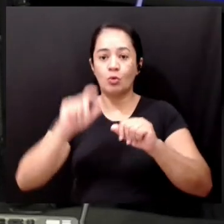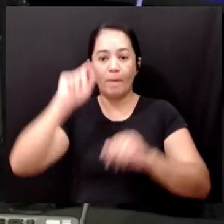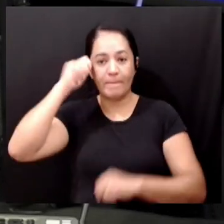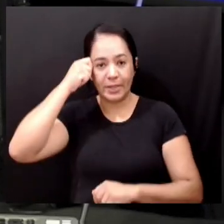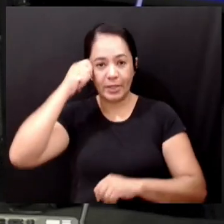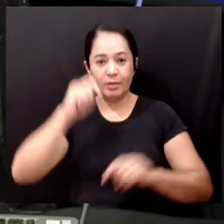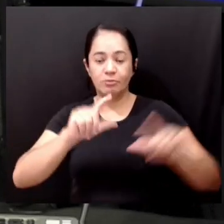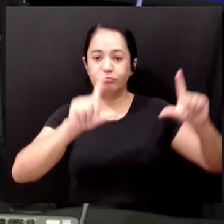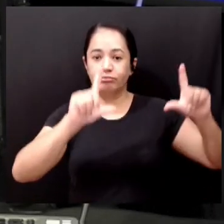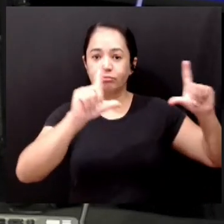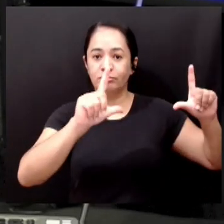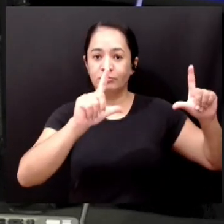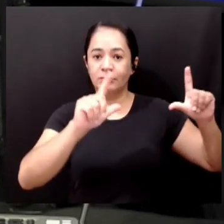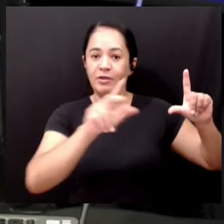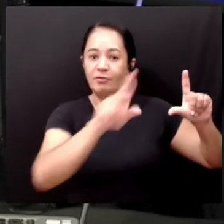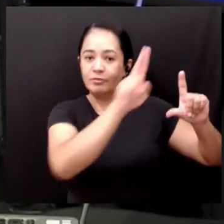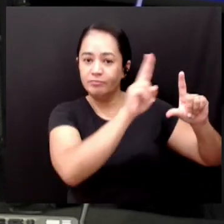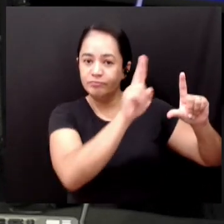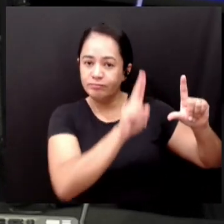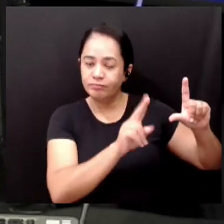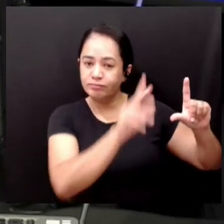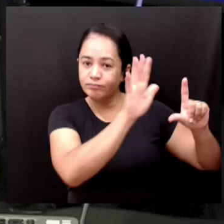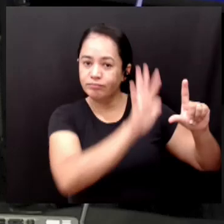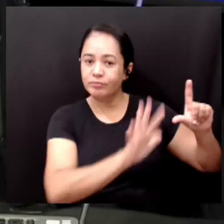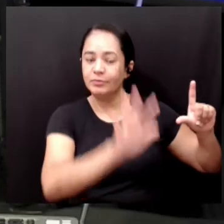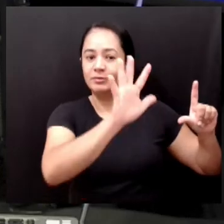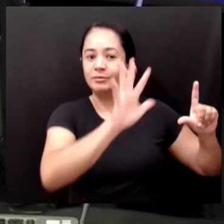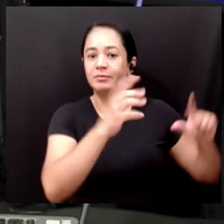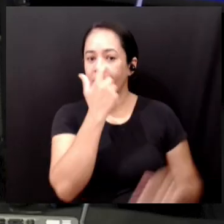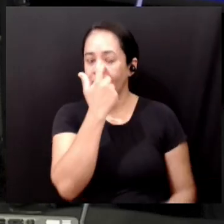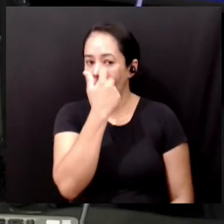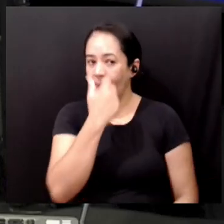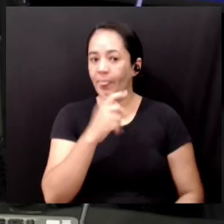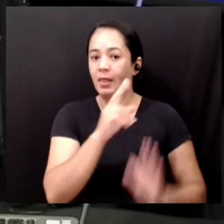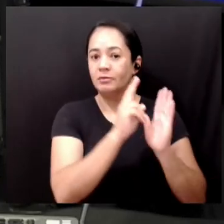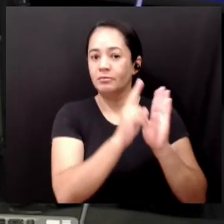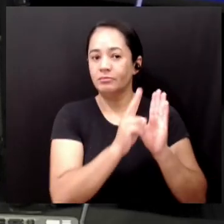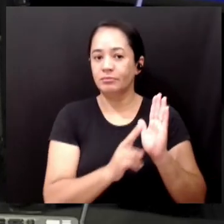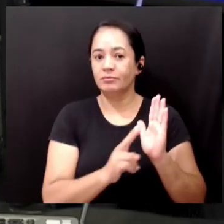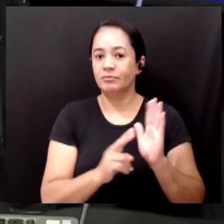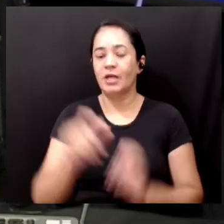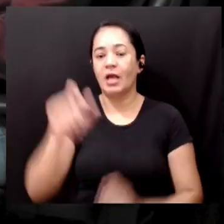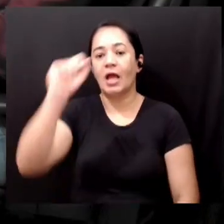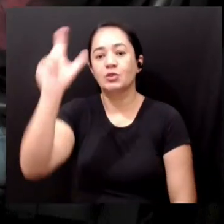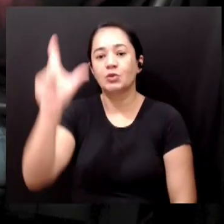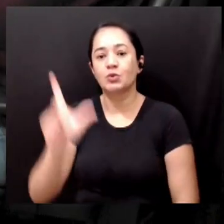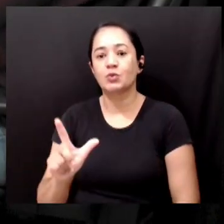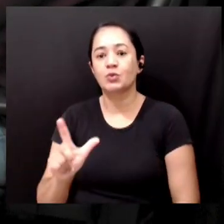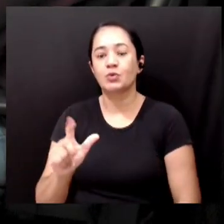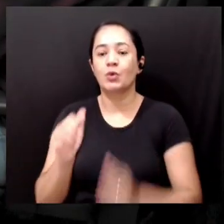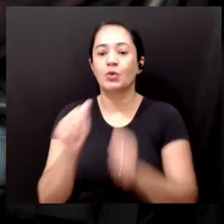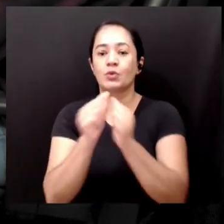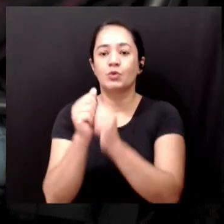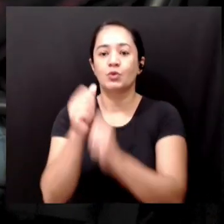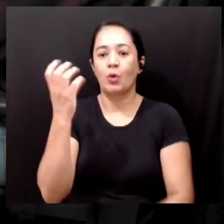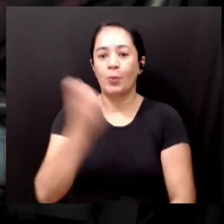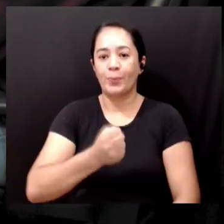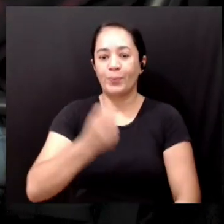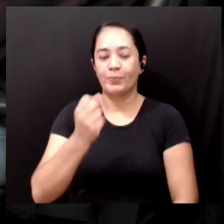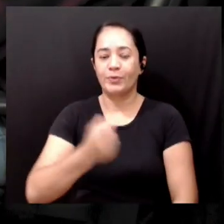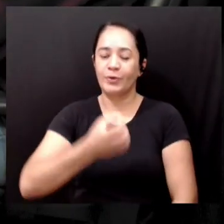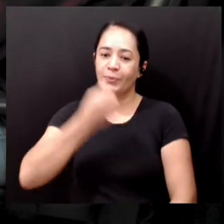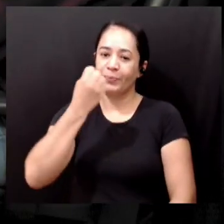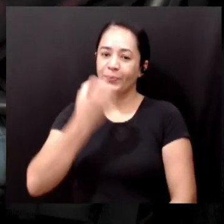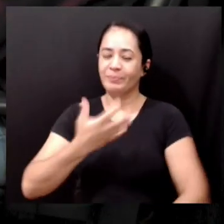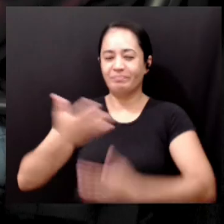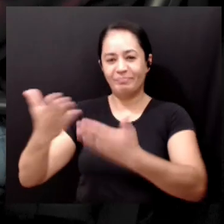do nosso podcast Na Casa do Povo, escrito em azul e branco. Seja bem-vindo, Guilherme, e eu